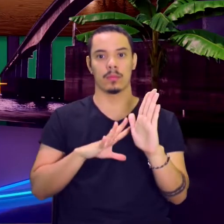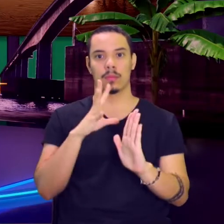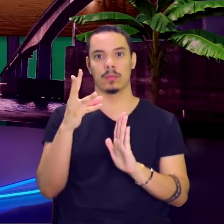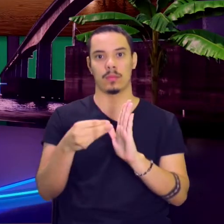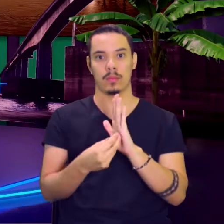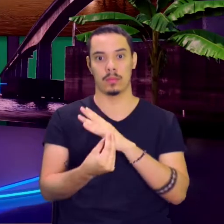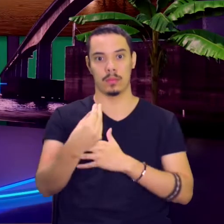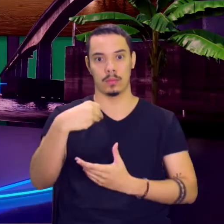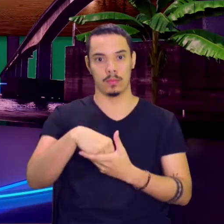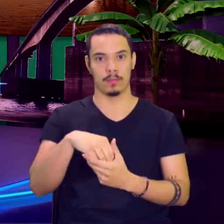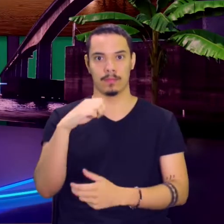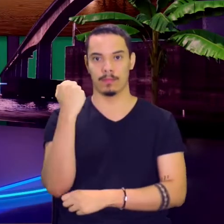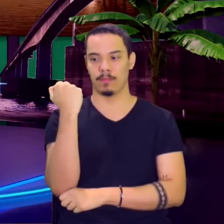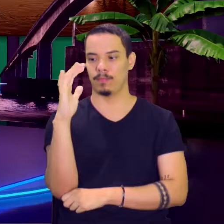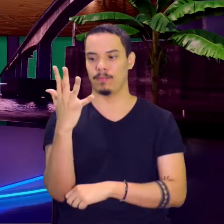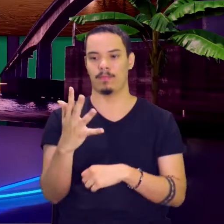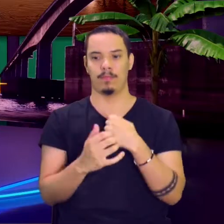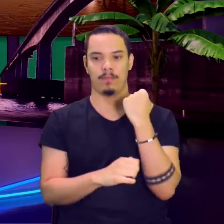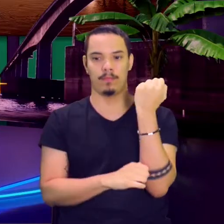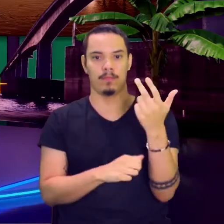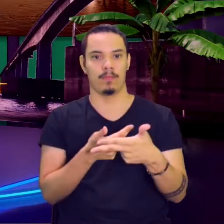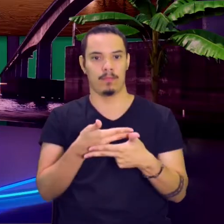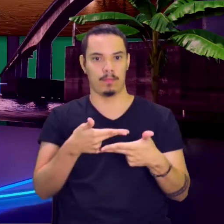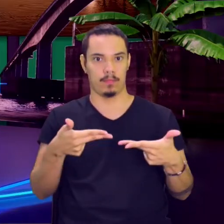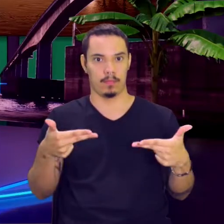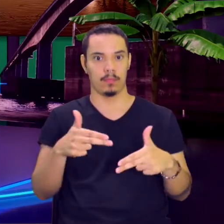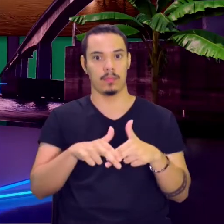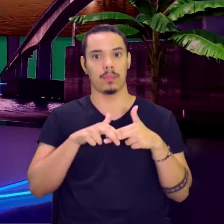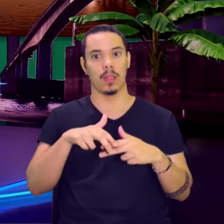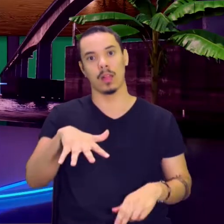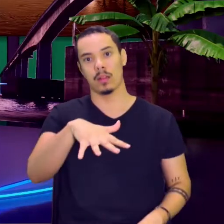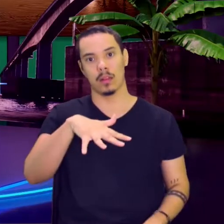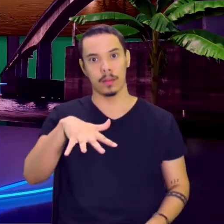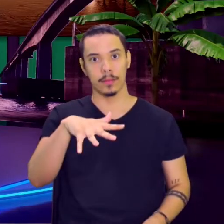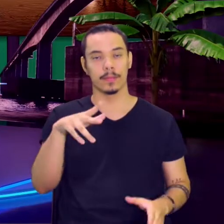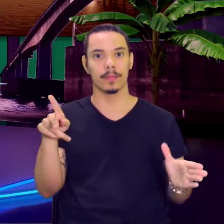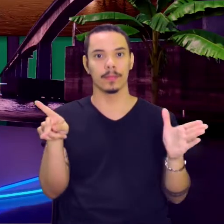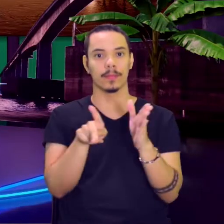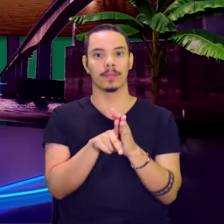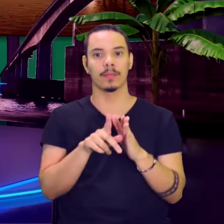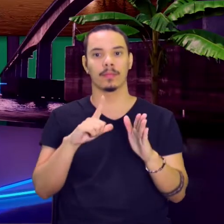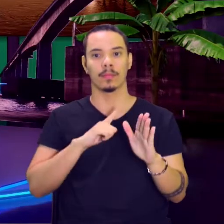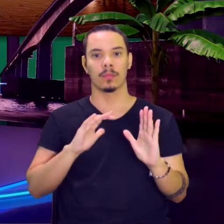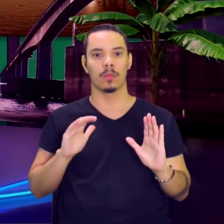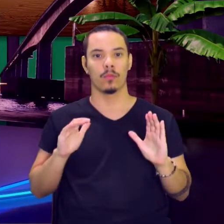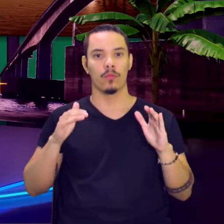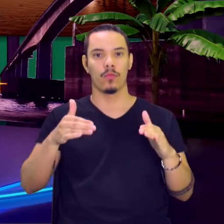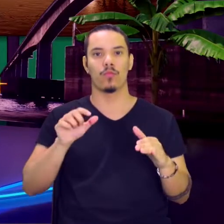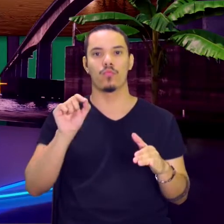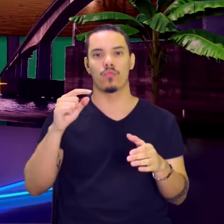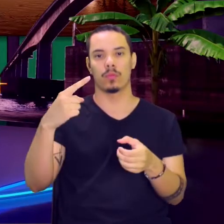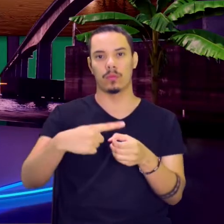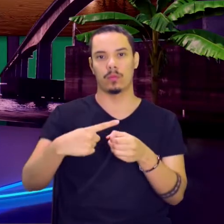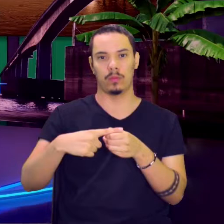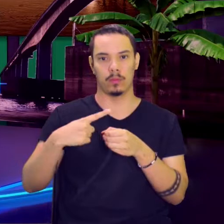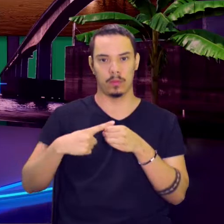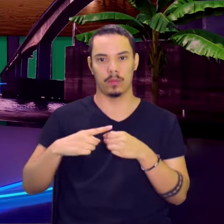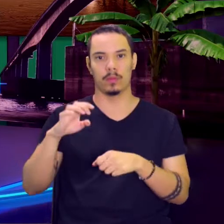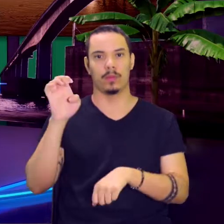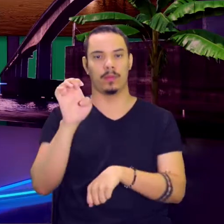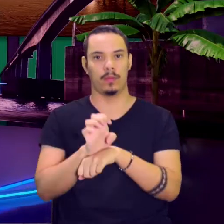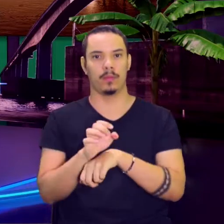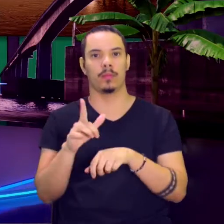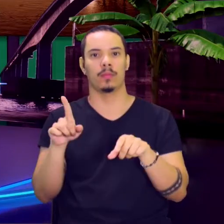Okay? Então, olha só, né? São áreas aí que tem o município, o estado e o nosso